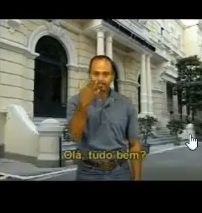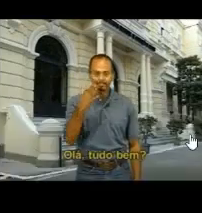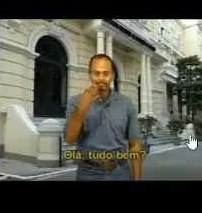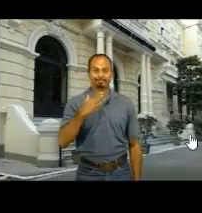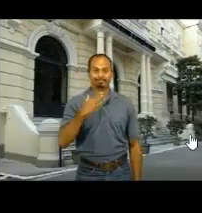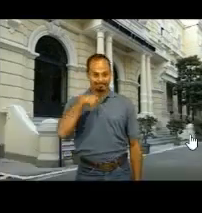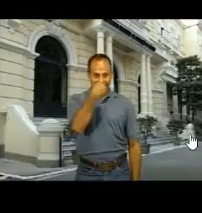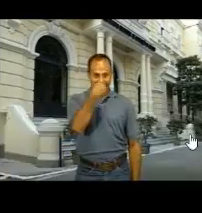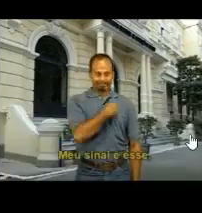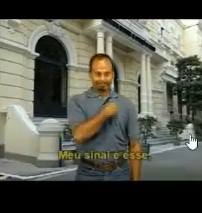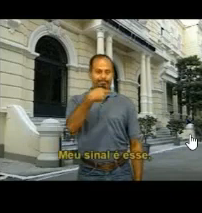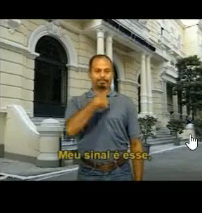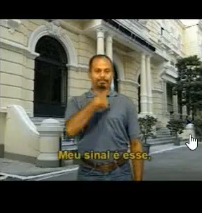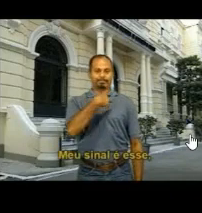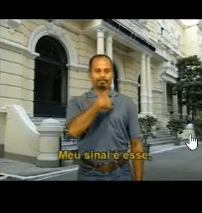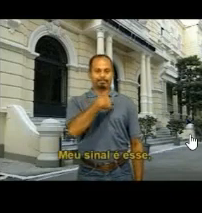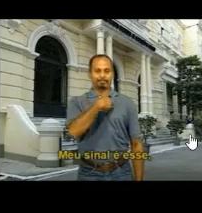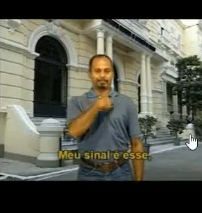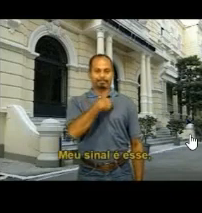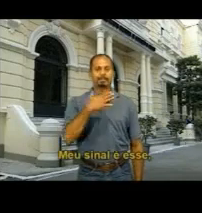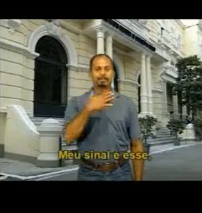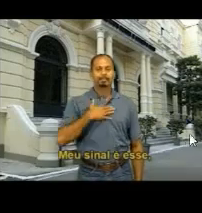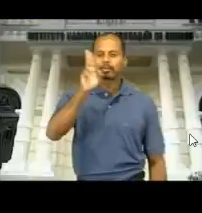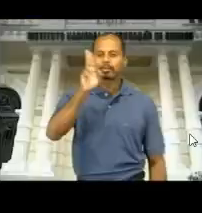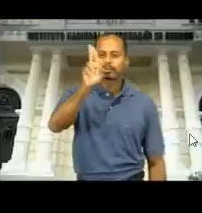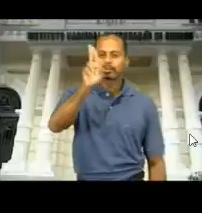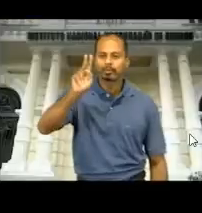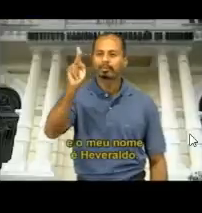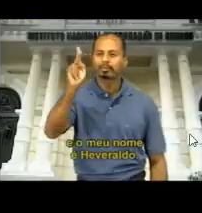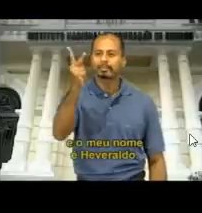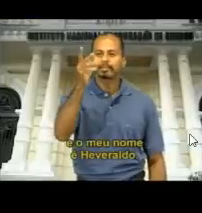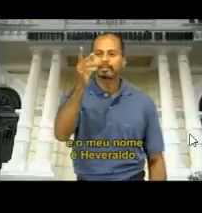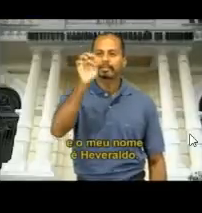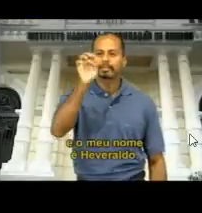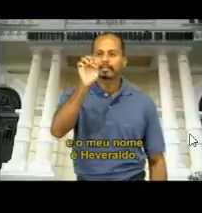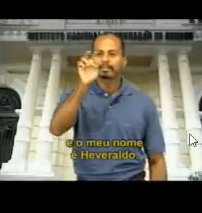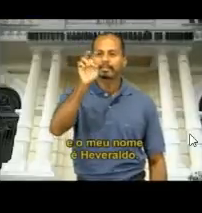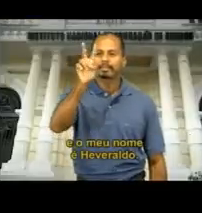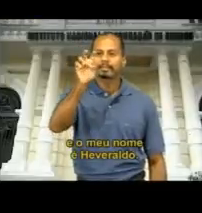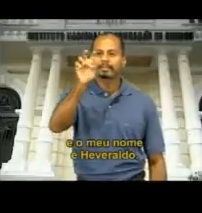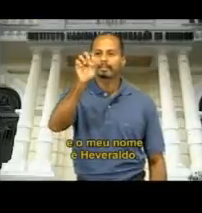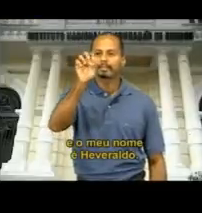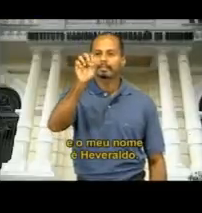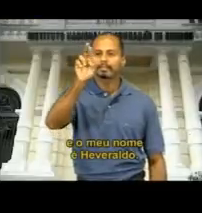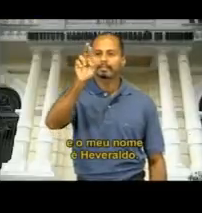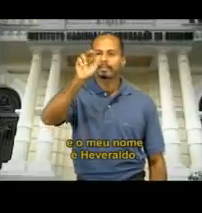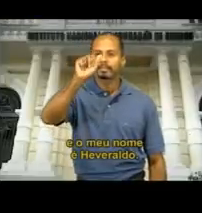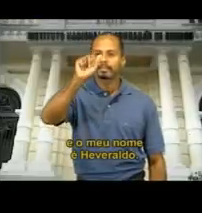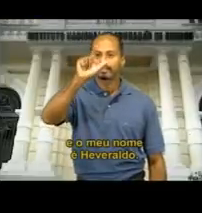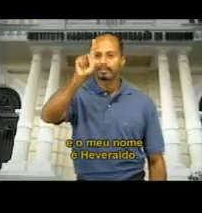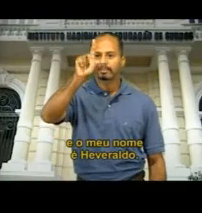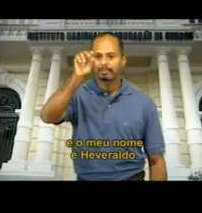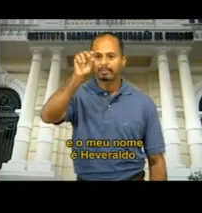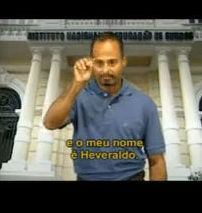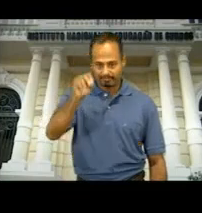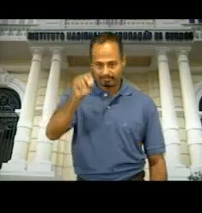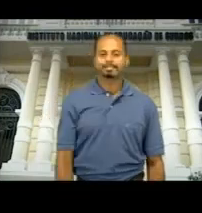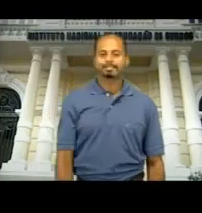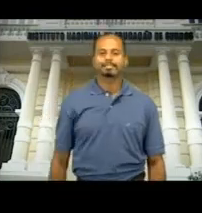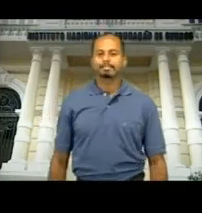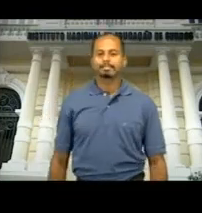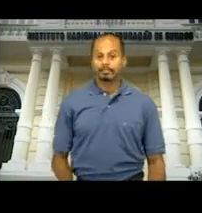Tudo bem? Meu sinal é esse. E o meu nome é Everaldo.